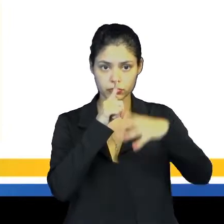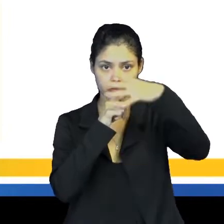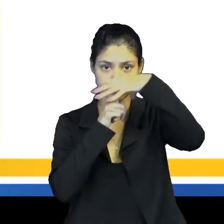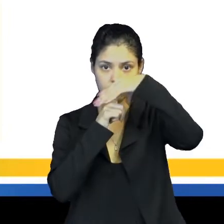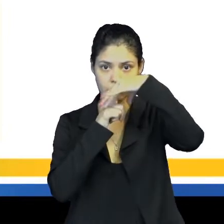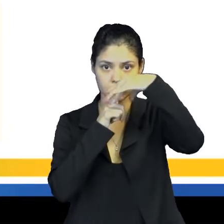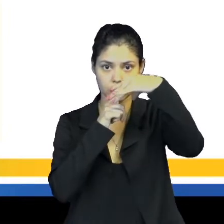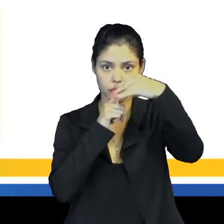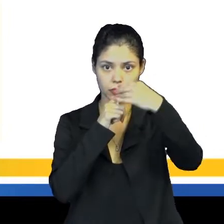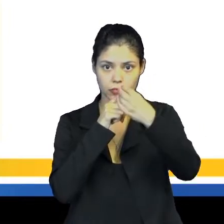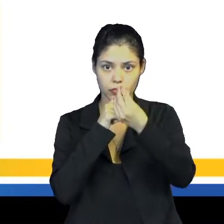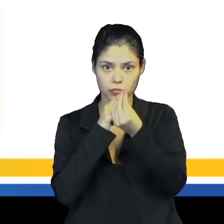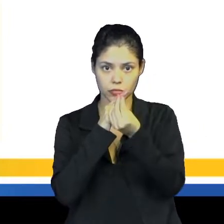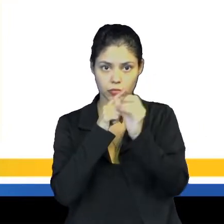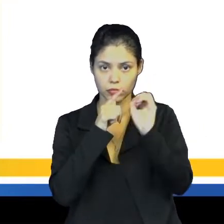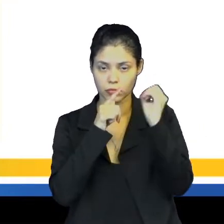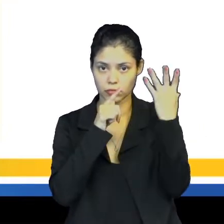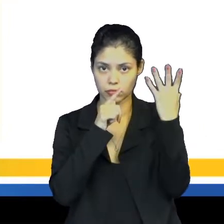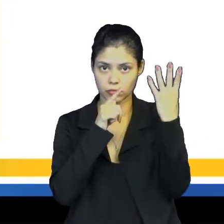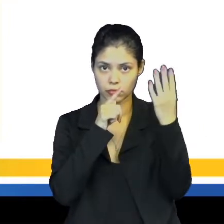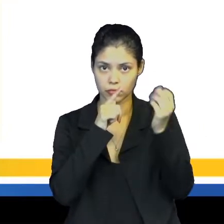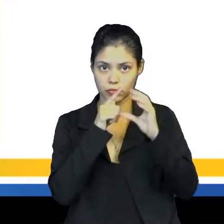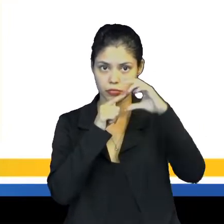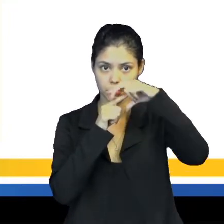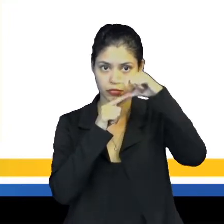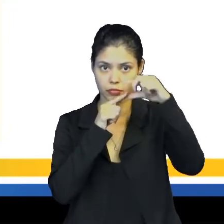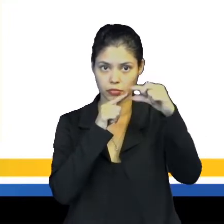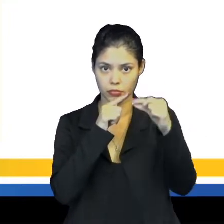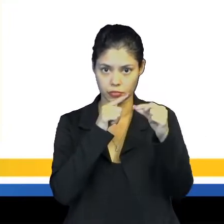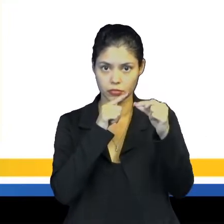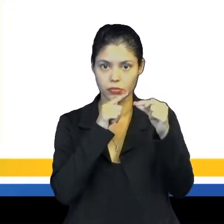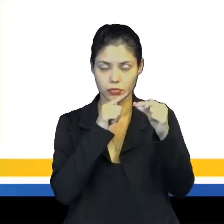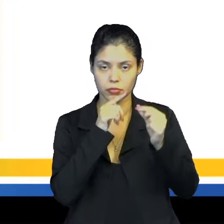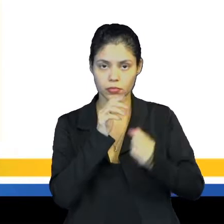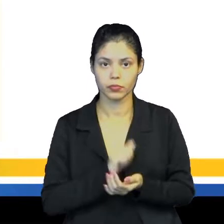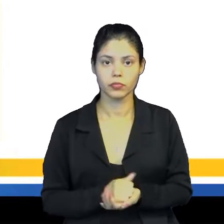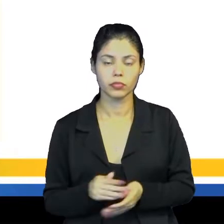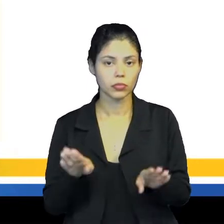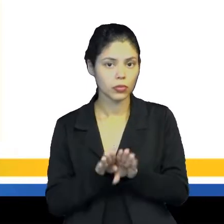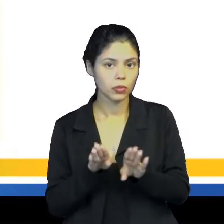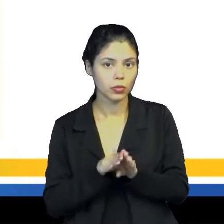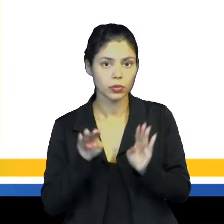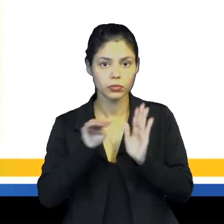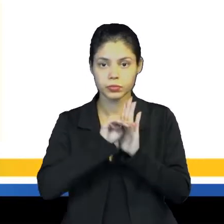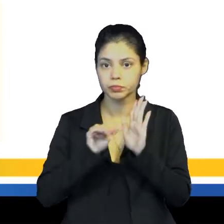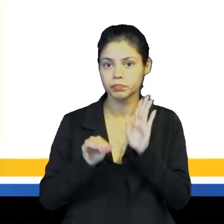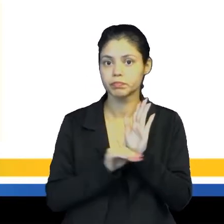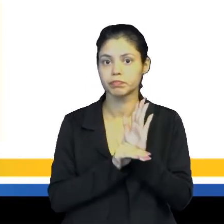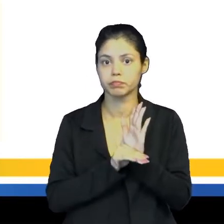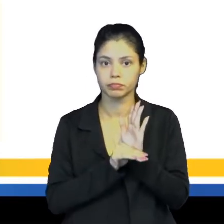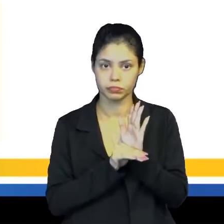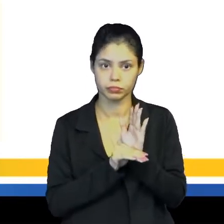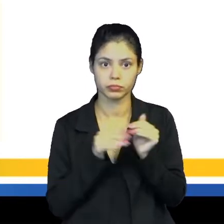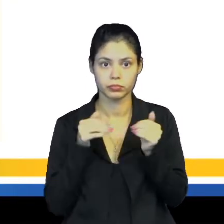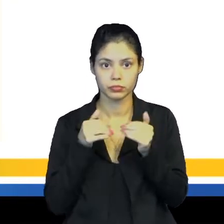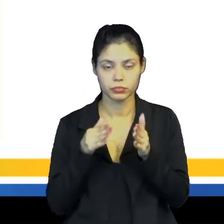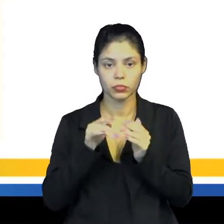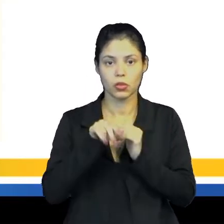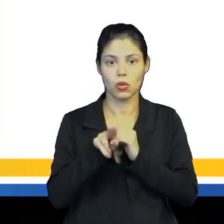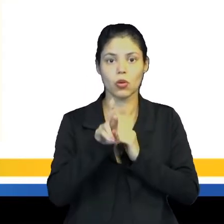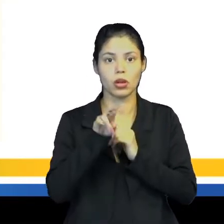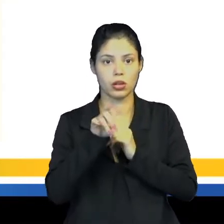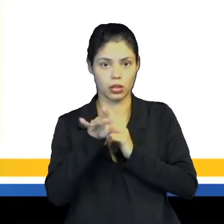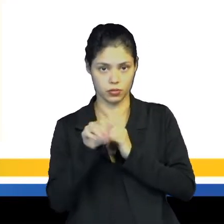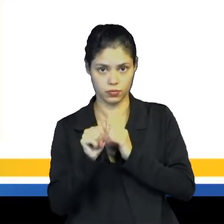pele frouxa que, nesse caso, vai recobrir a glande do pênis. Nós temos aí mais abaixo também a abertura da uretra